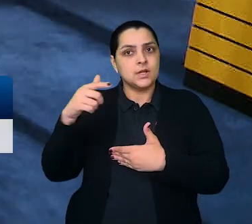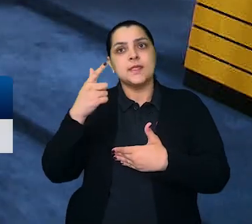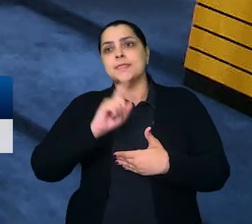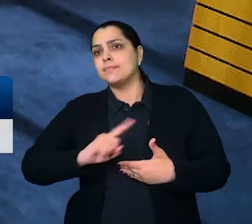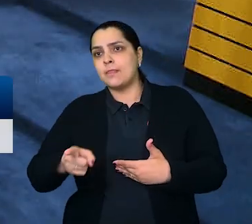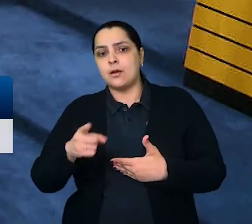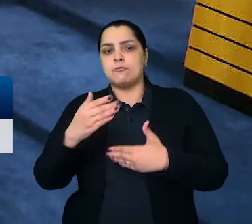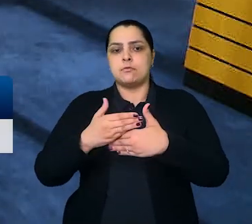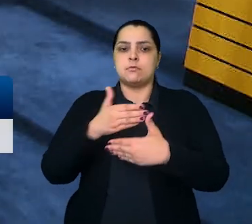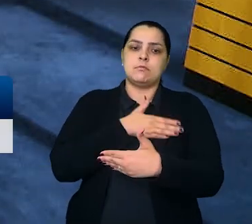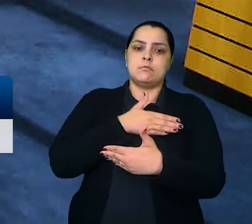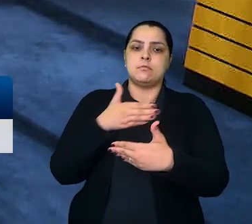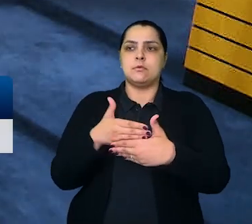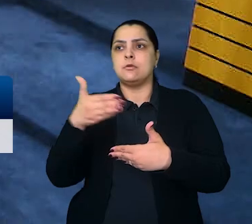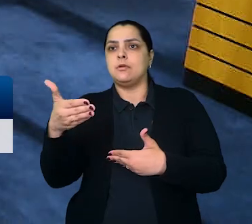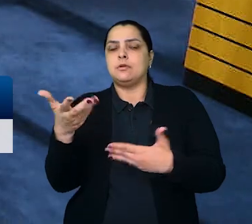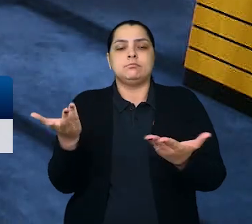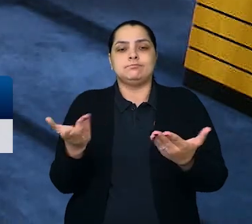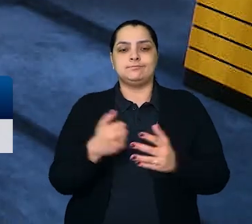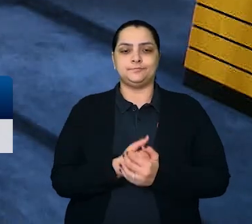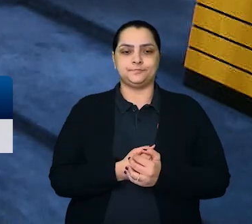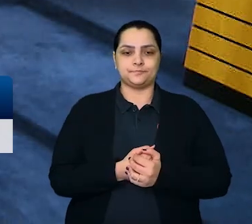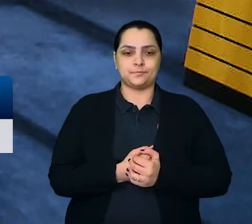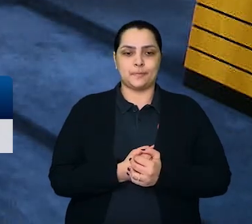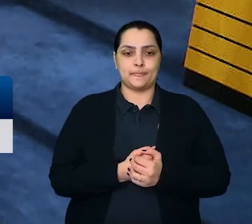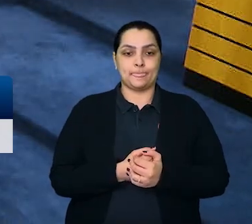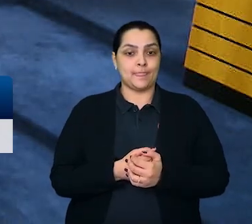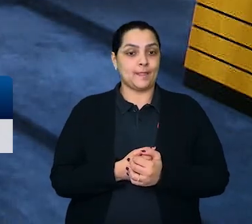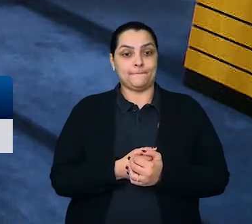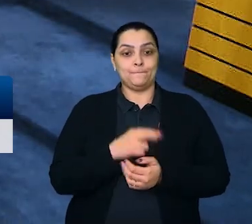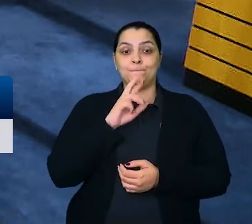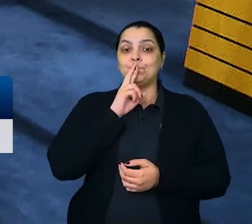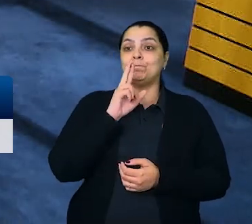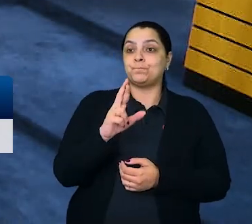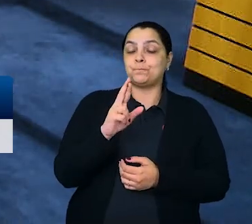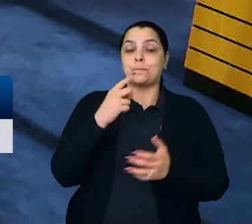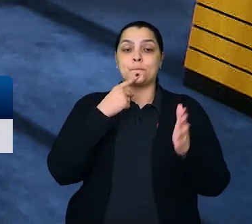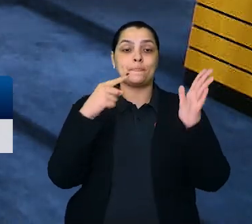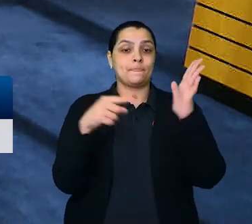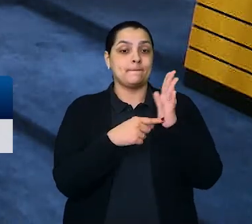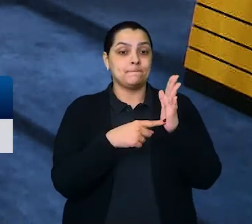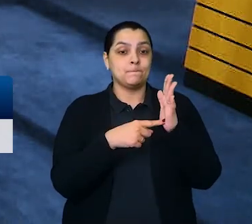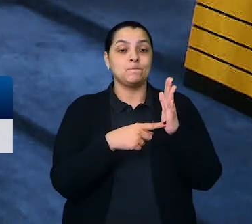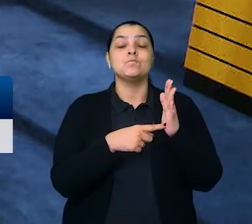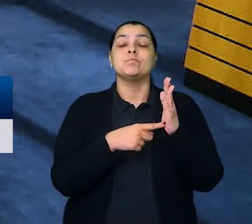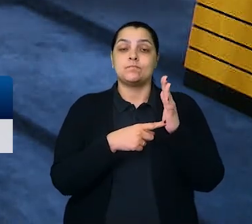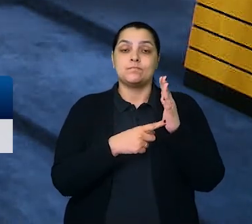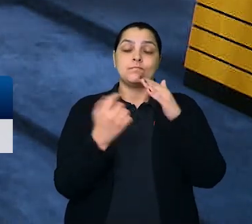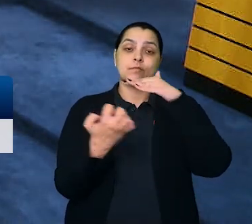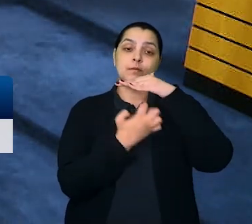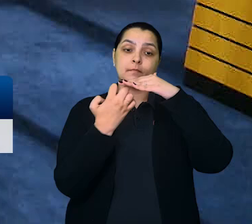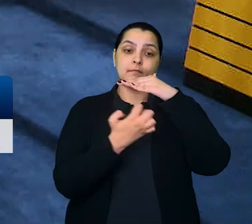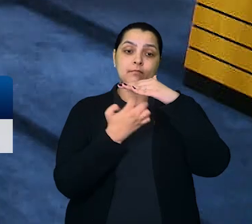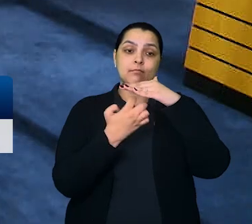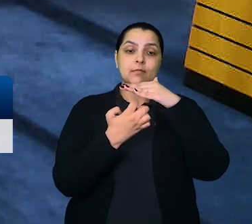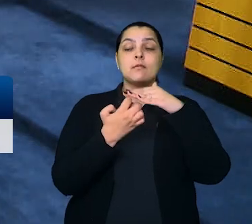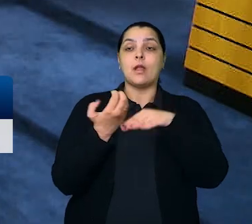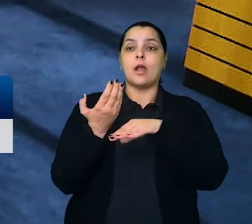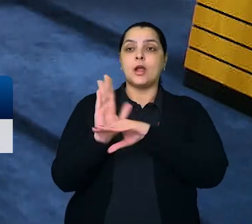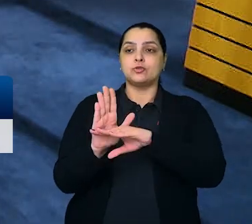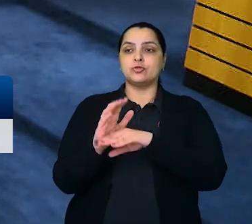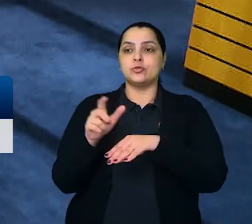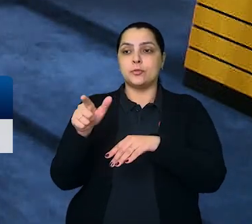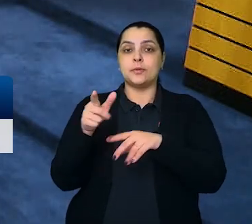Ainda conforme o relator, por não responder adequadamente às denúncias recebidas, a empresa corroborou